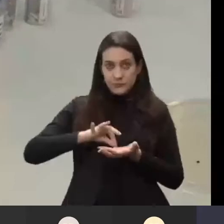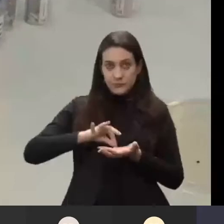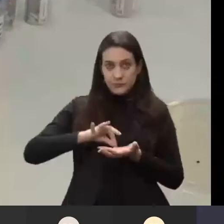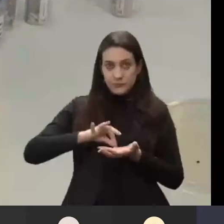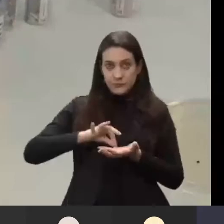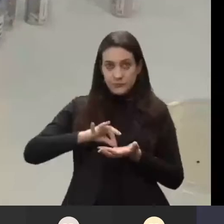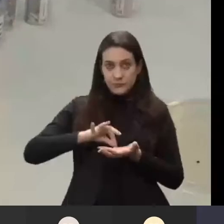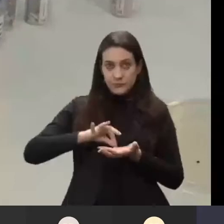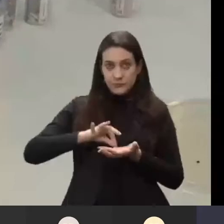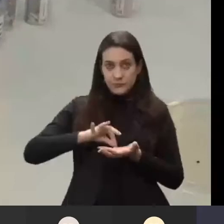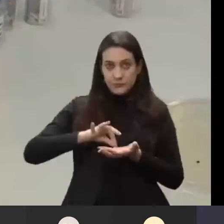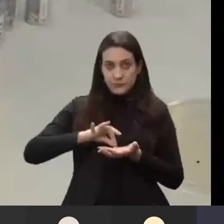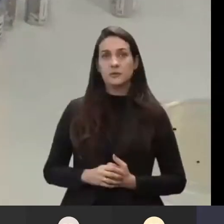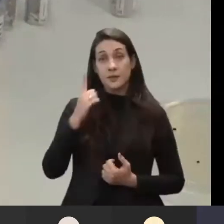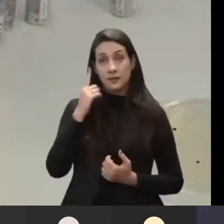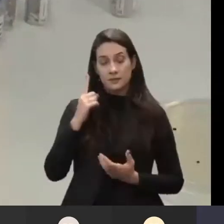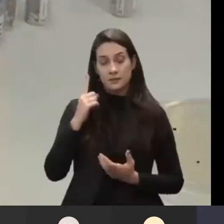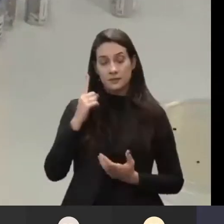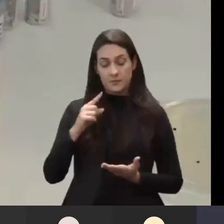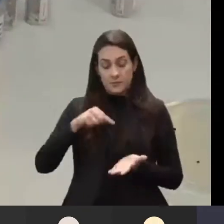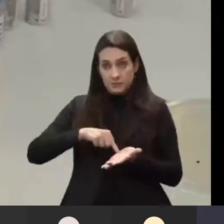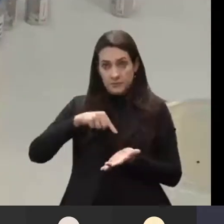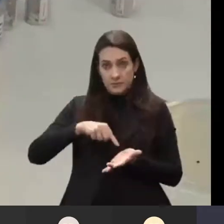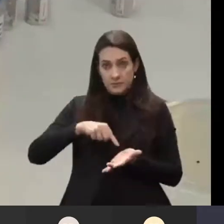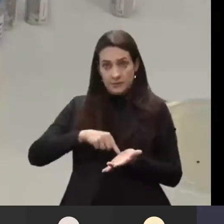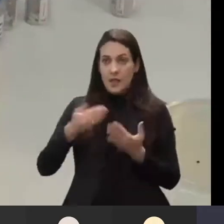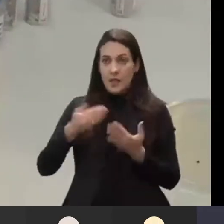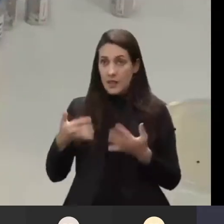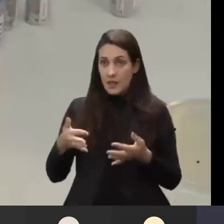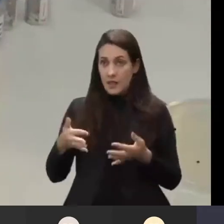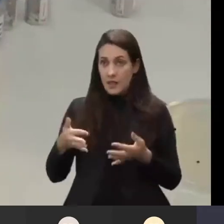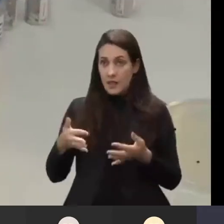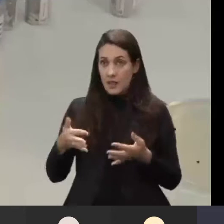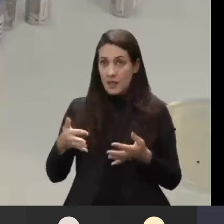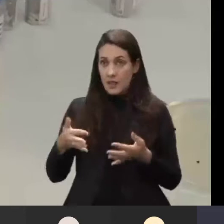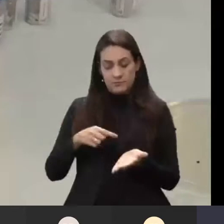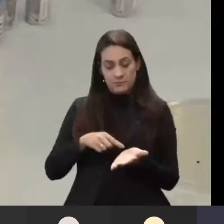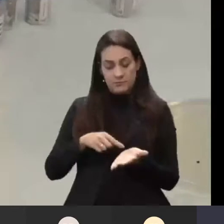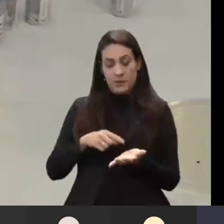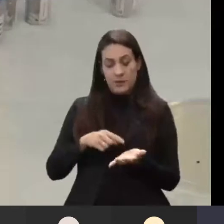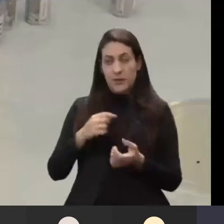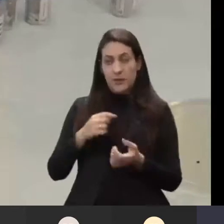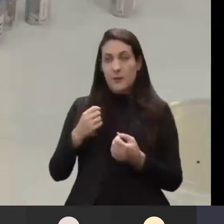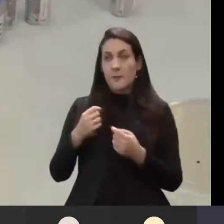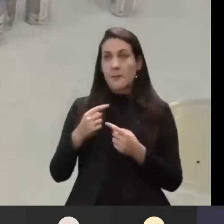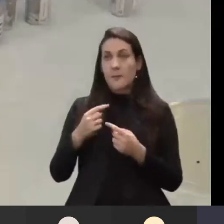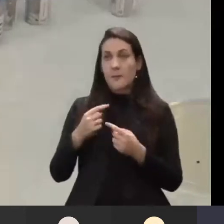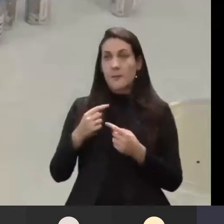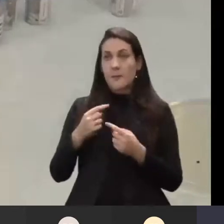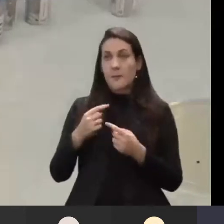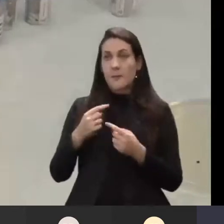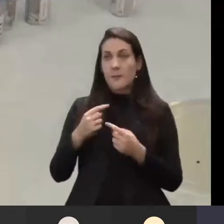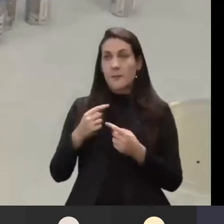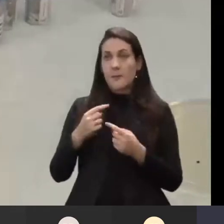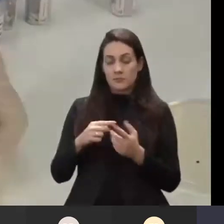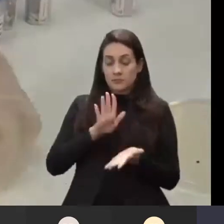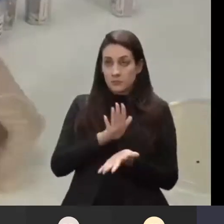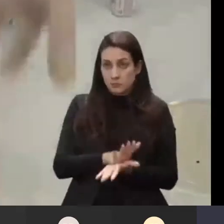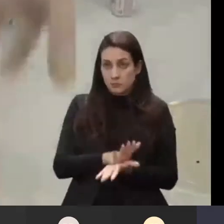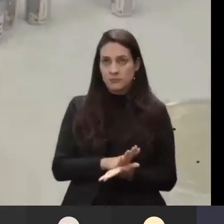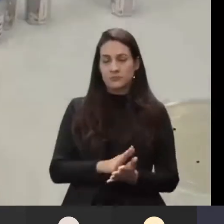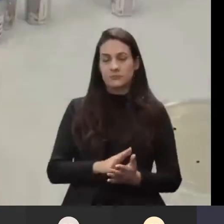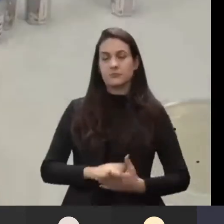Lembre-se de dar uma leve pressionada no antibiótico para que ele consiga aderir ali na superfície do agar. Porque